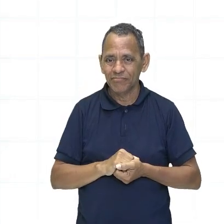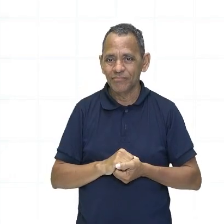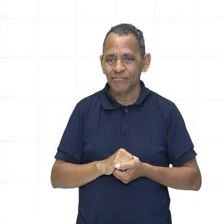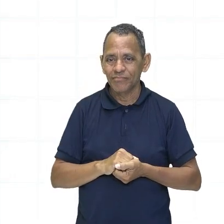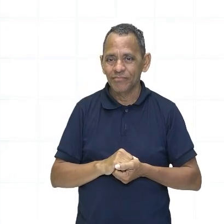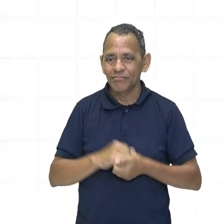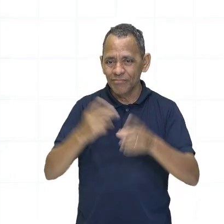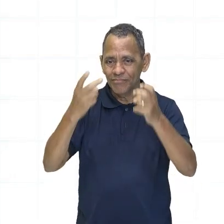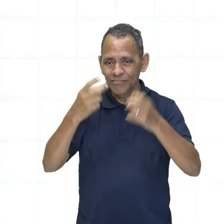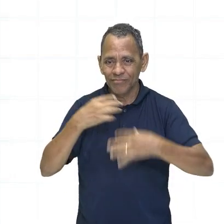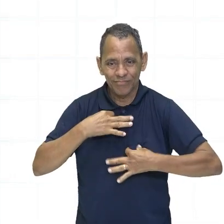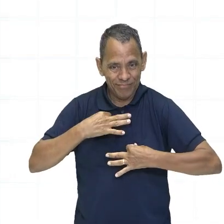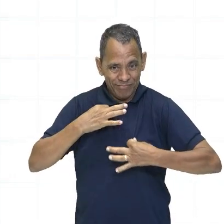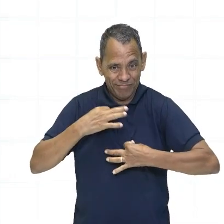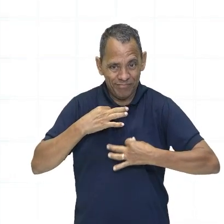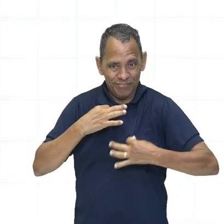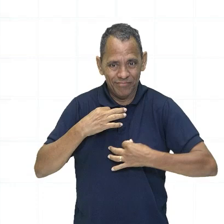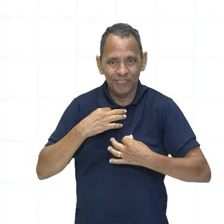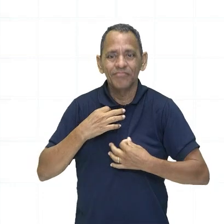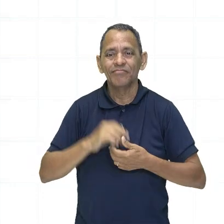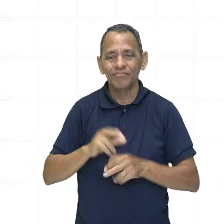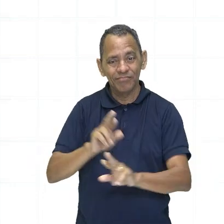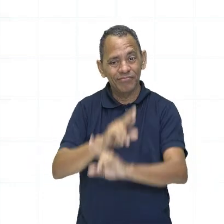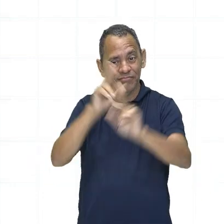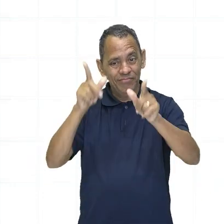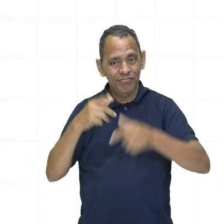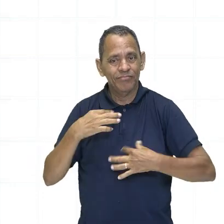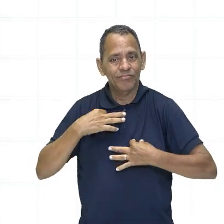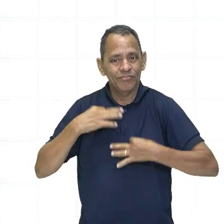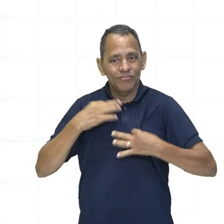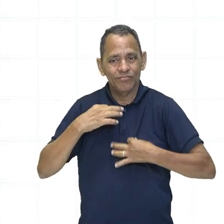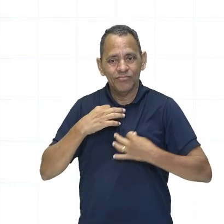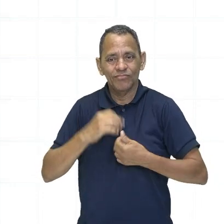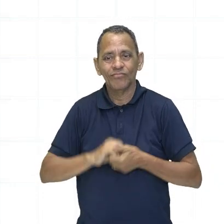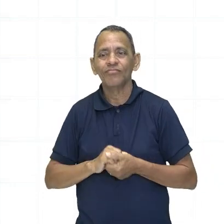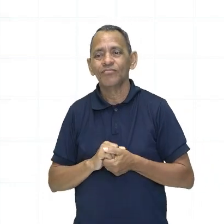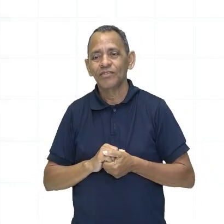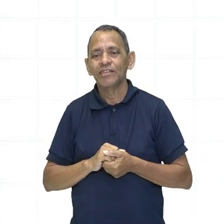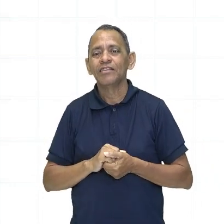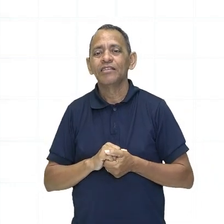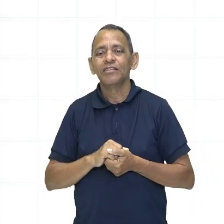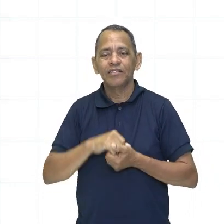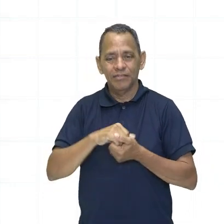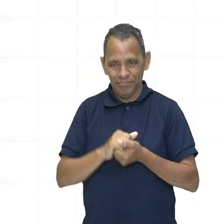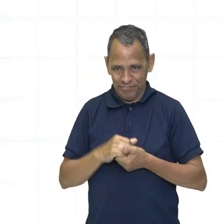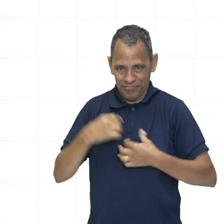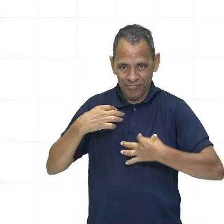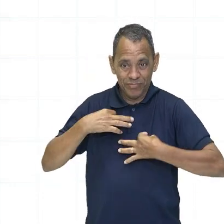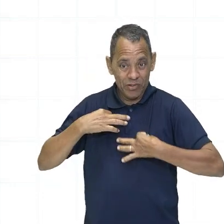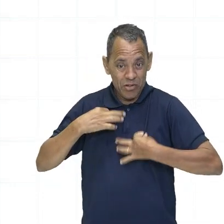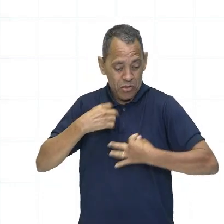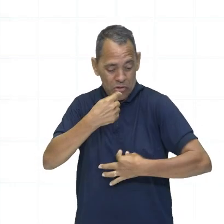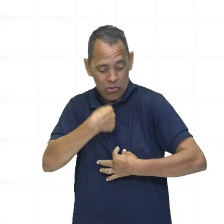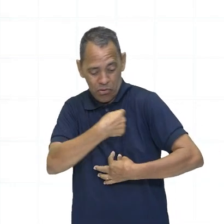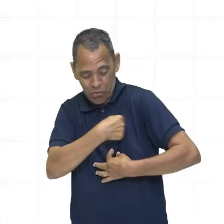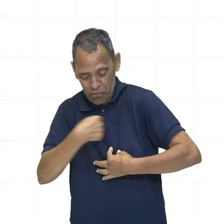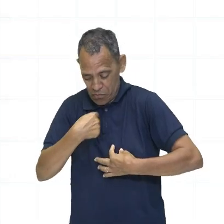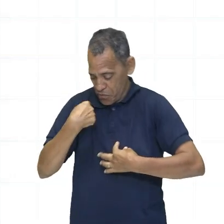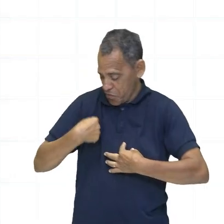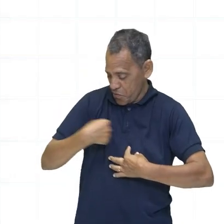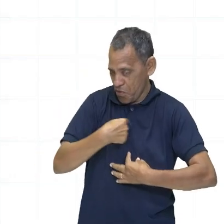daquele traje típico lá, roupas quadriculadas, chapéu de palha. E hoje a quadrilha, houve